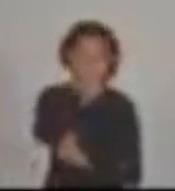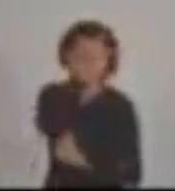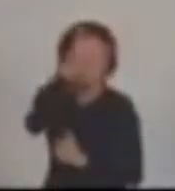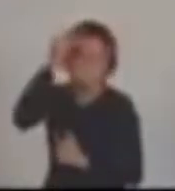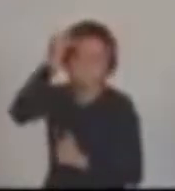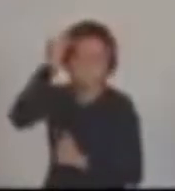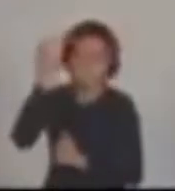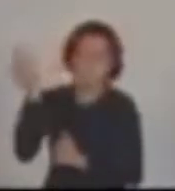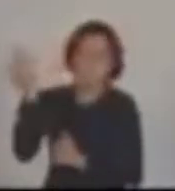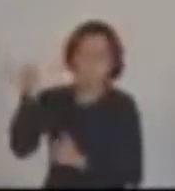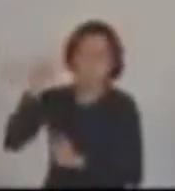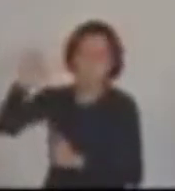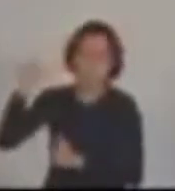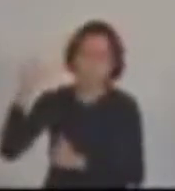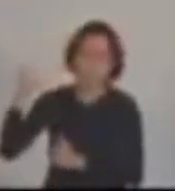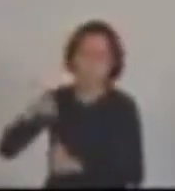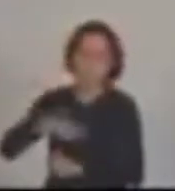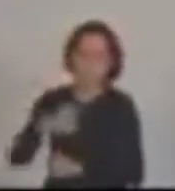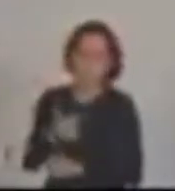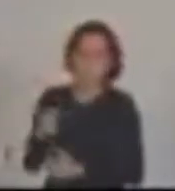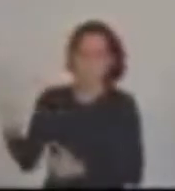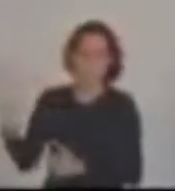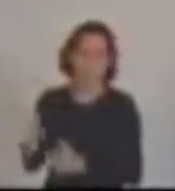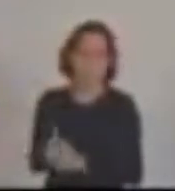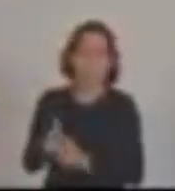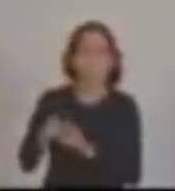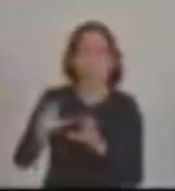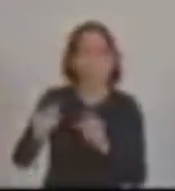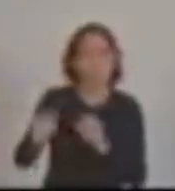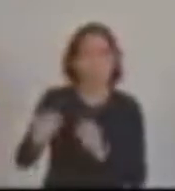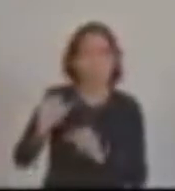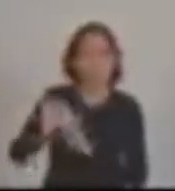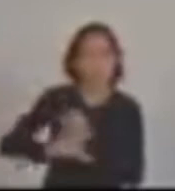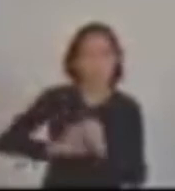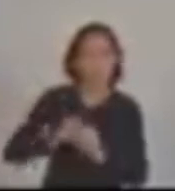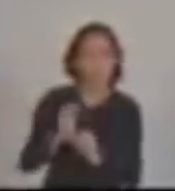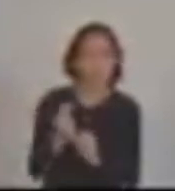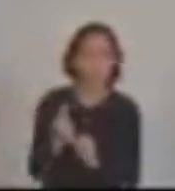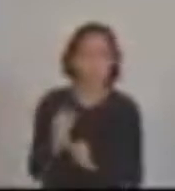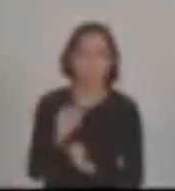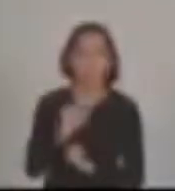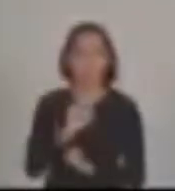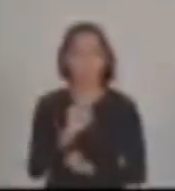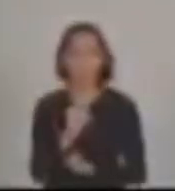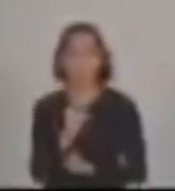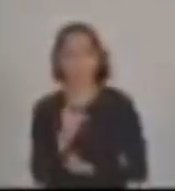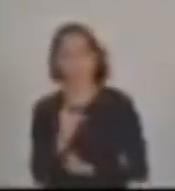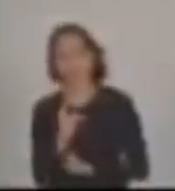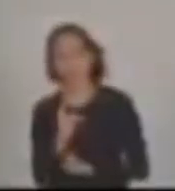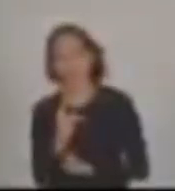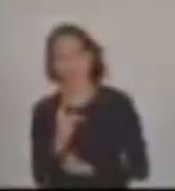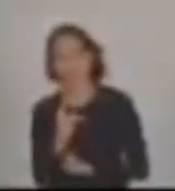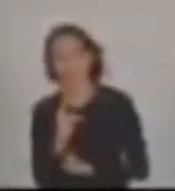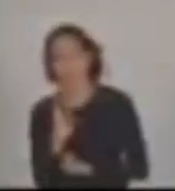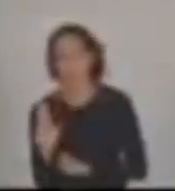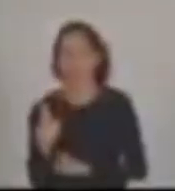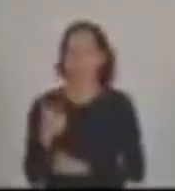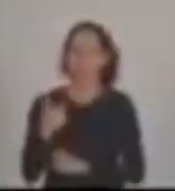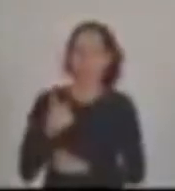tiveram de mexer no IPTU, de mexer no imposto. Realmente, senhor Vitor Coelho, eu fui prefeito